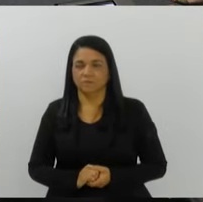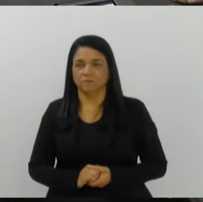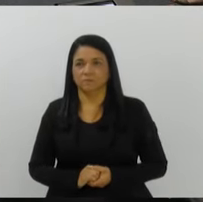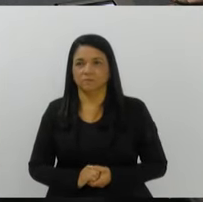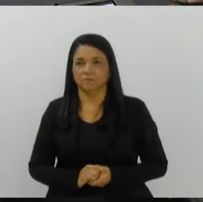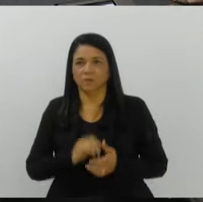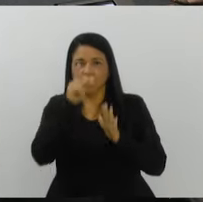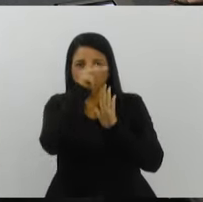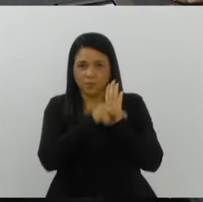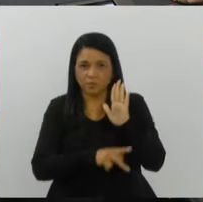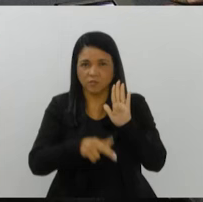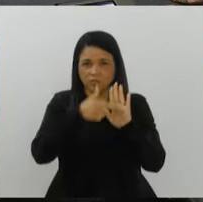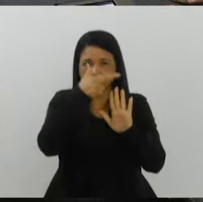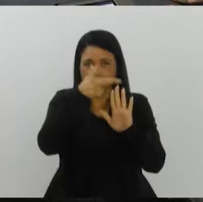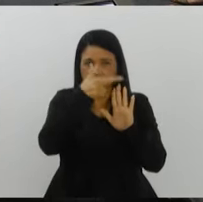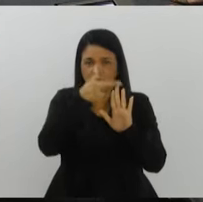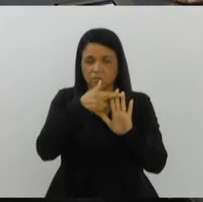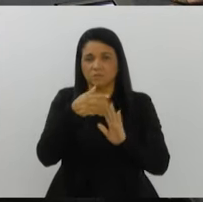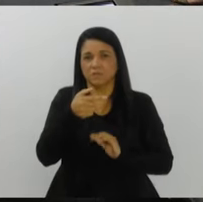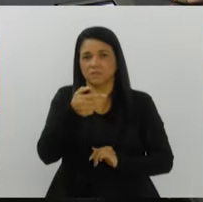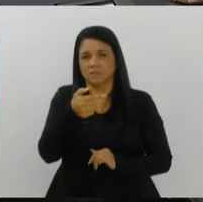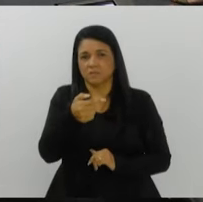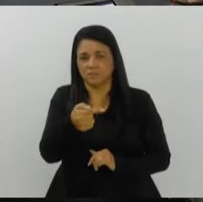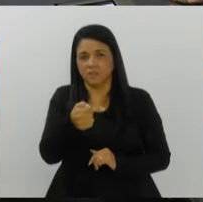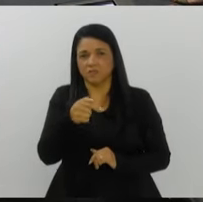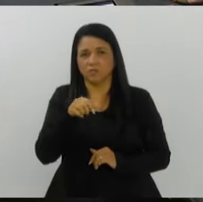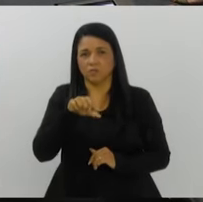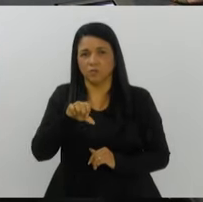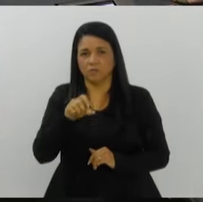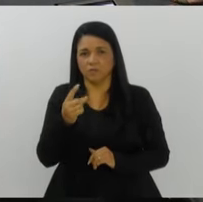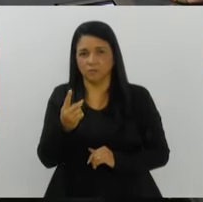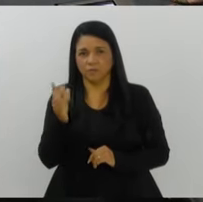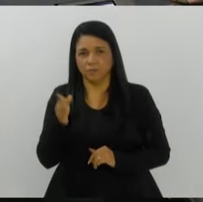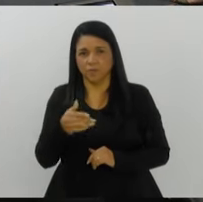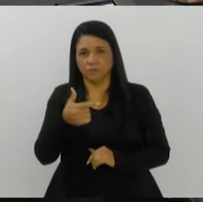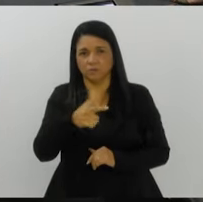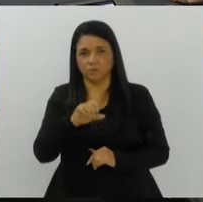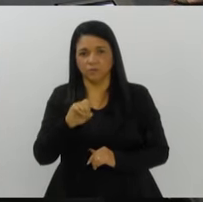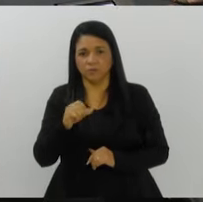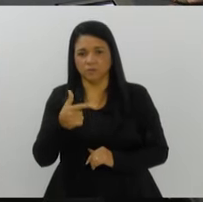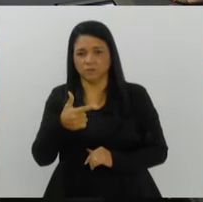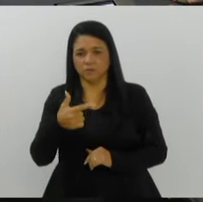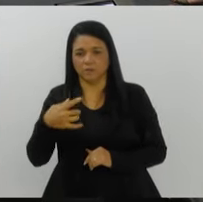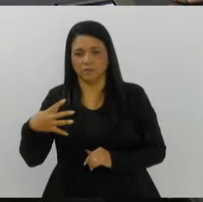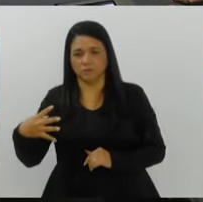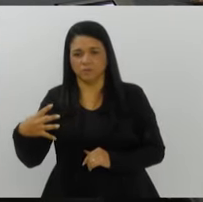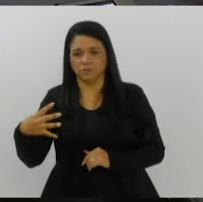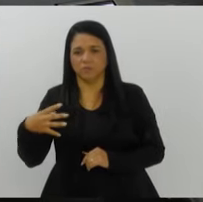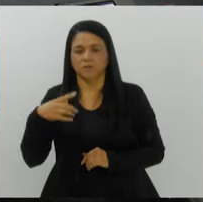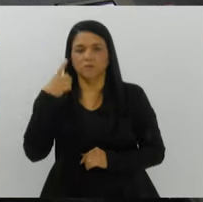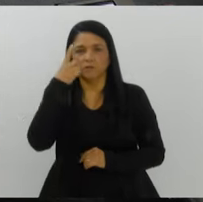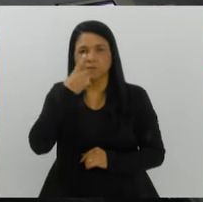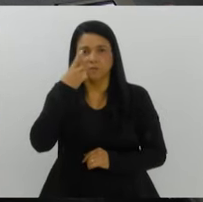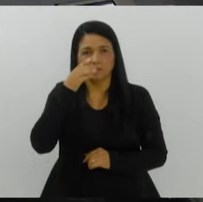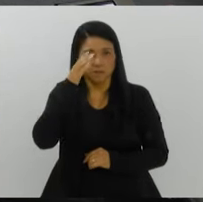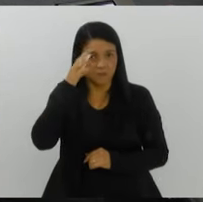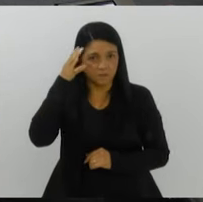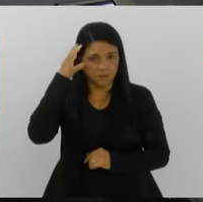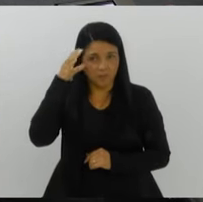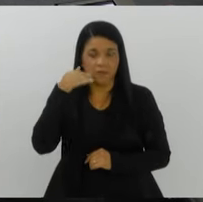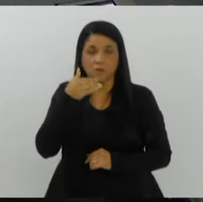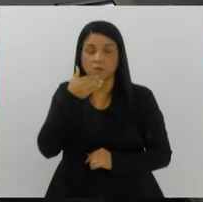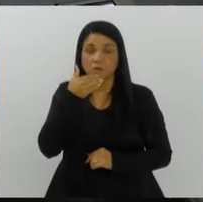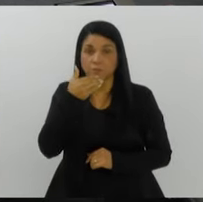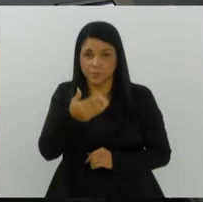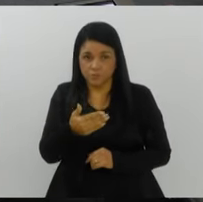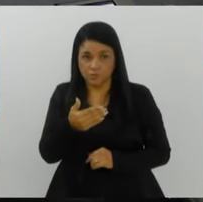Projeto de resolução, 791, de 24. Deputada Célia Jordão. Pediria, deputada, também